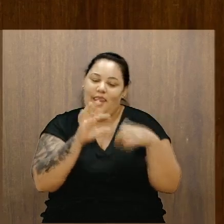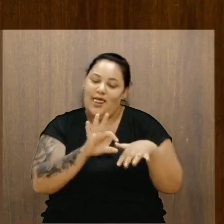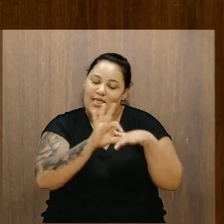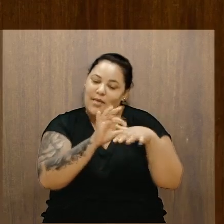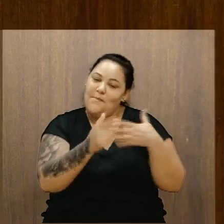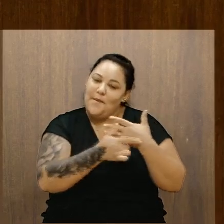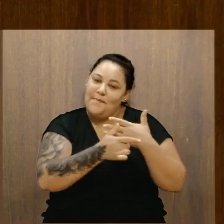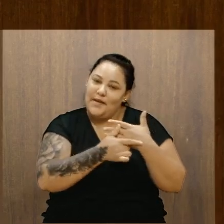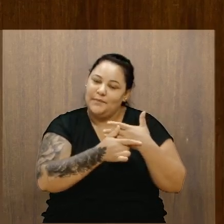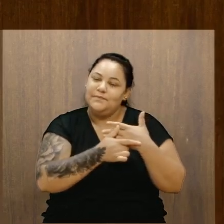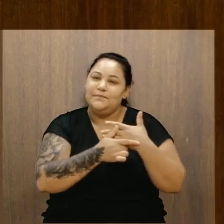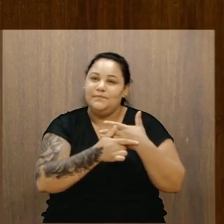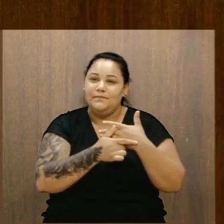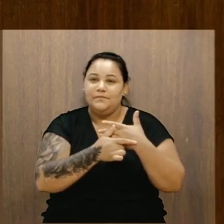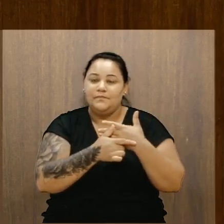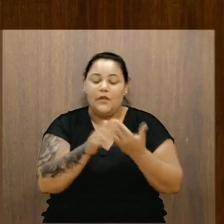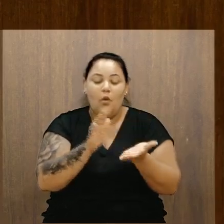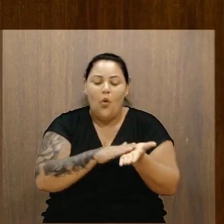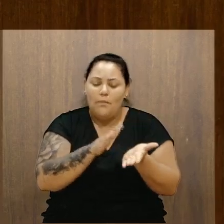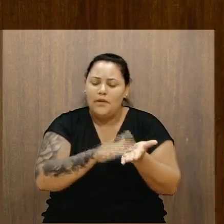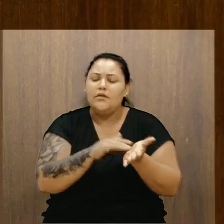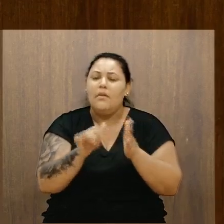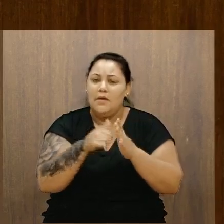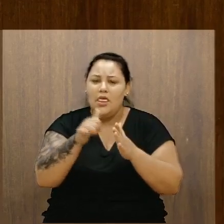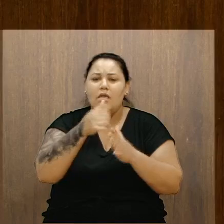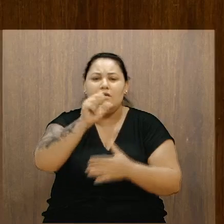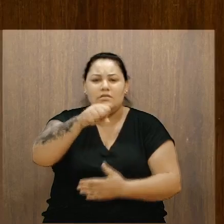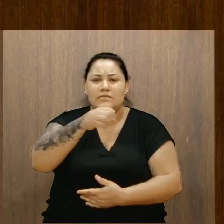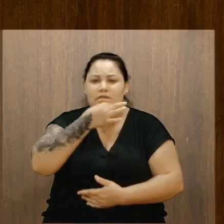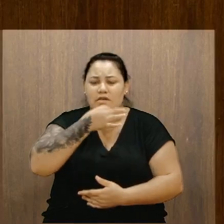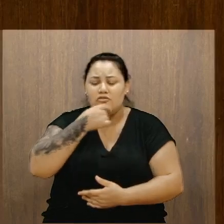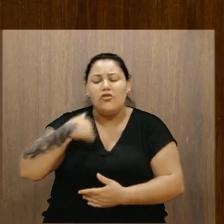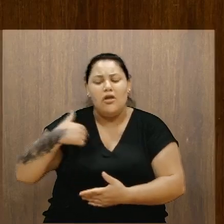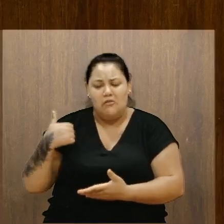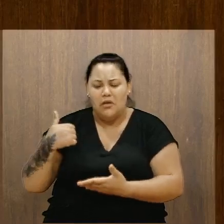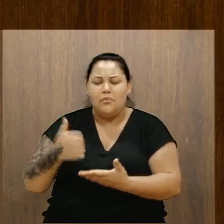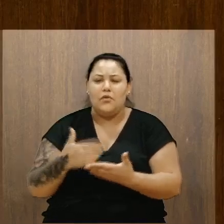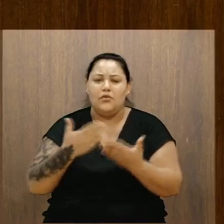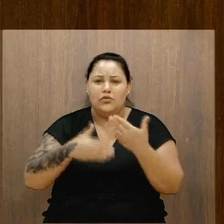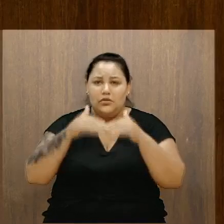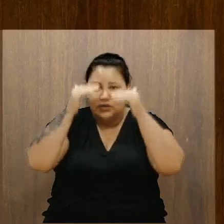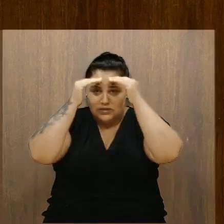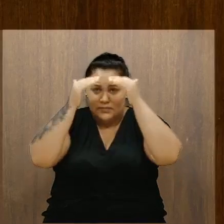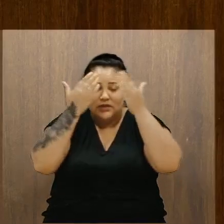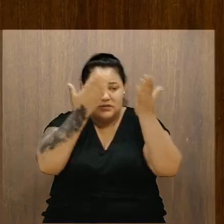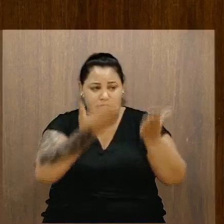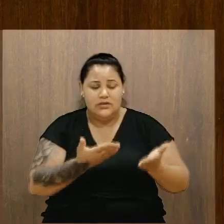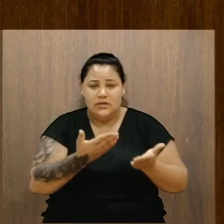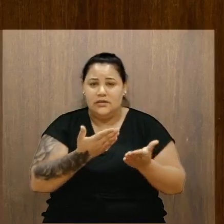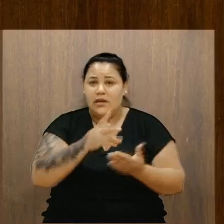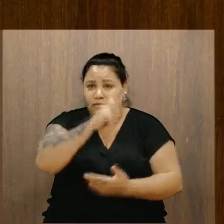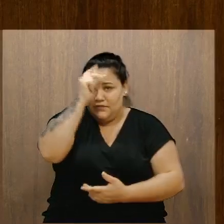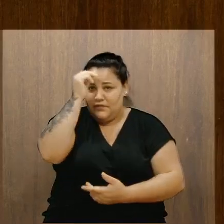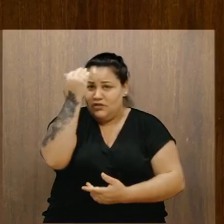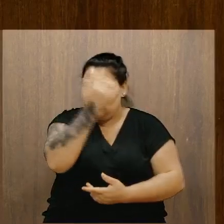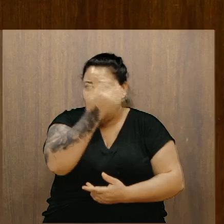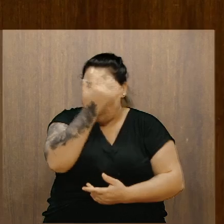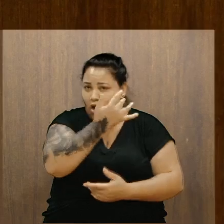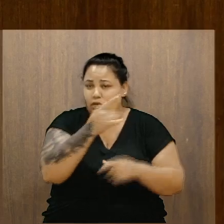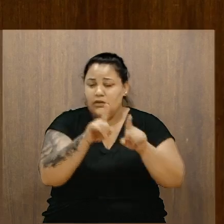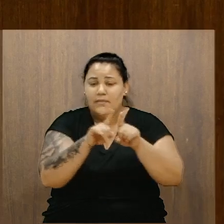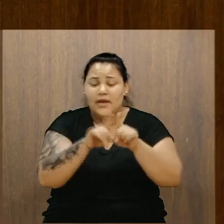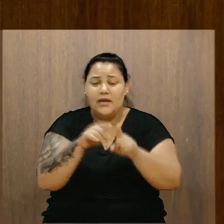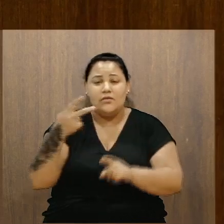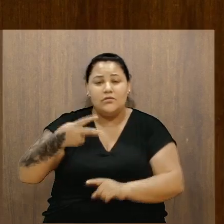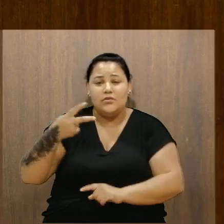Nós seguimos na oposição, cobrando melhorias, mas o senhor pode contar com todo o nosso respeito ao senhor, ao prefeito Adiló, ao vice-prefeito